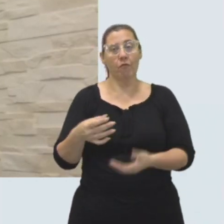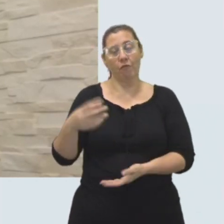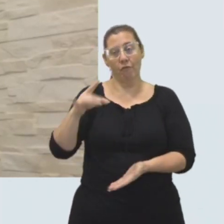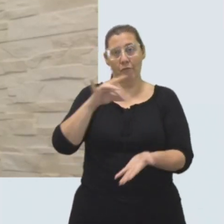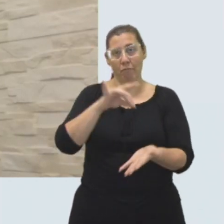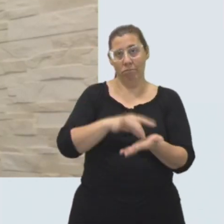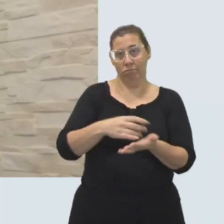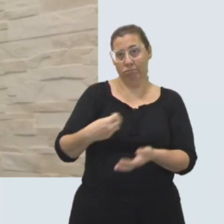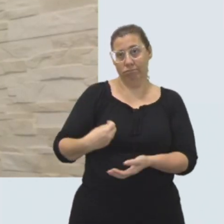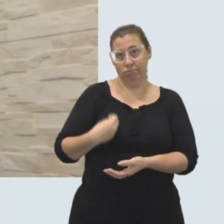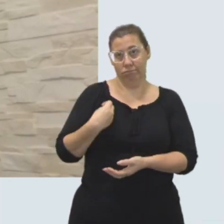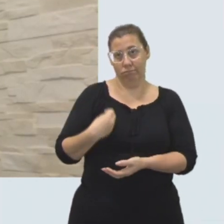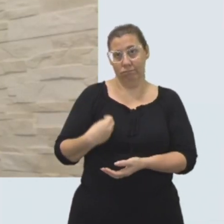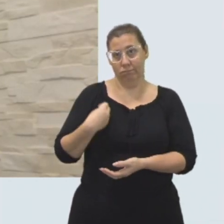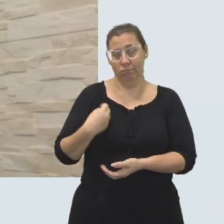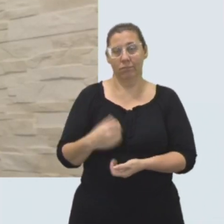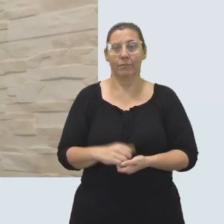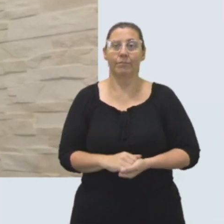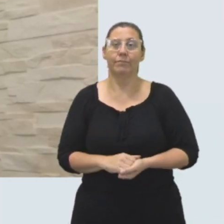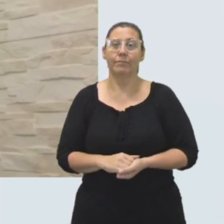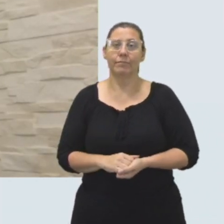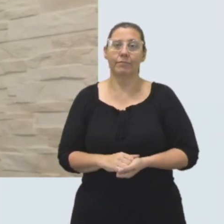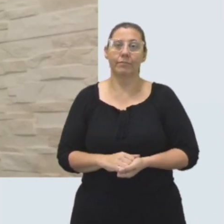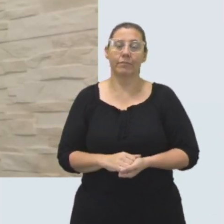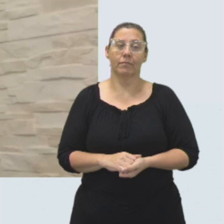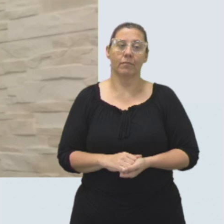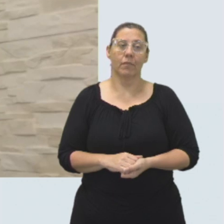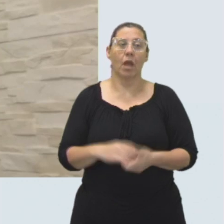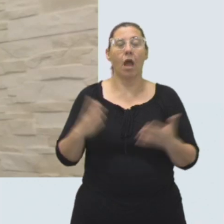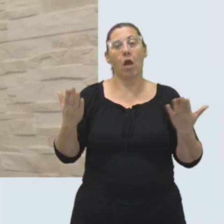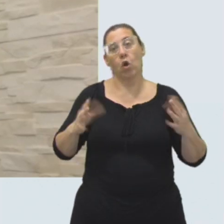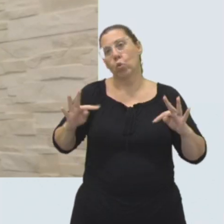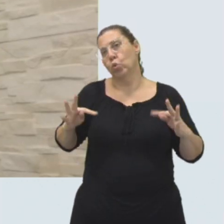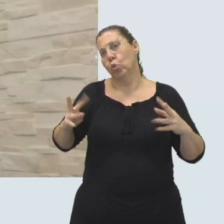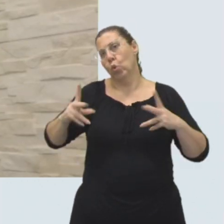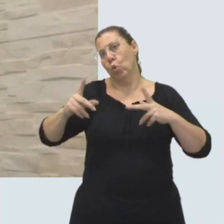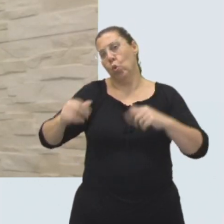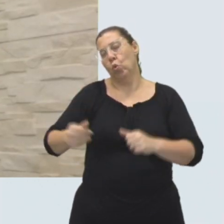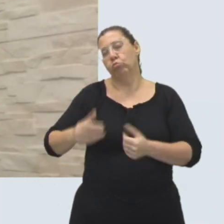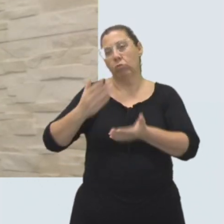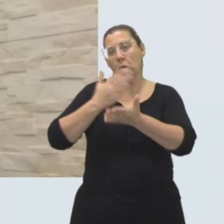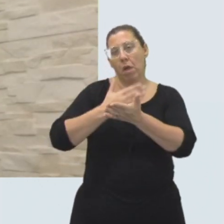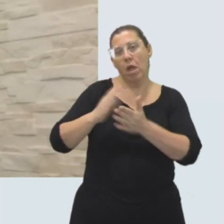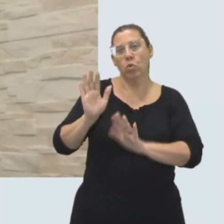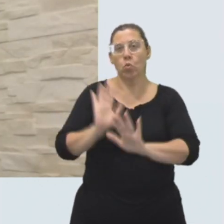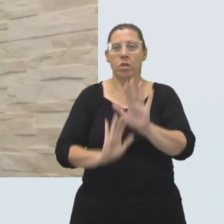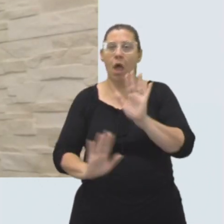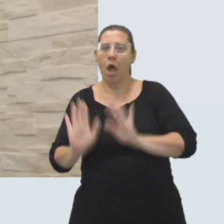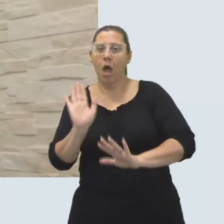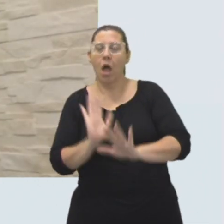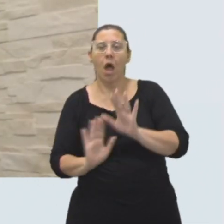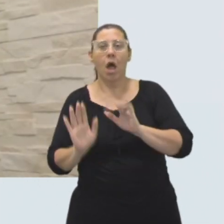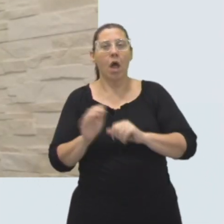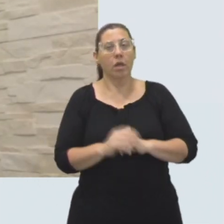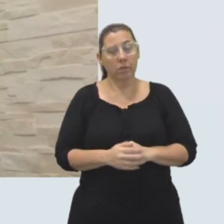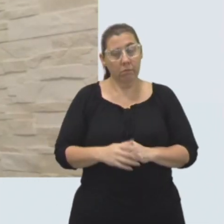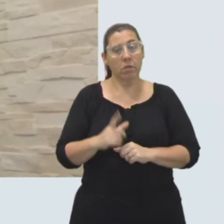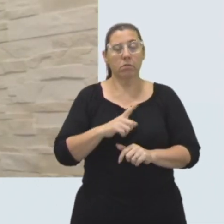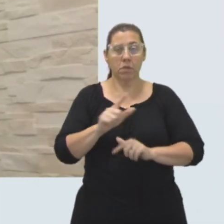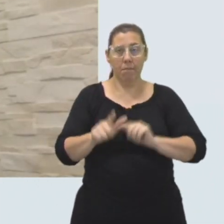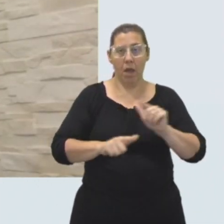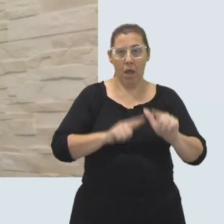né? Agora, tomando todas essas iniciativas, cuidados e um